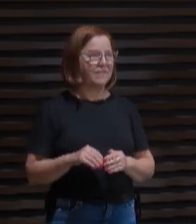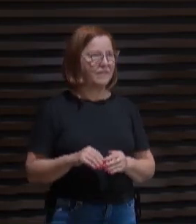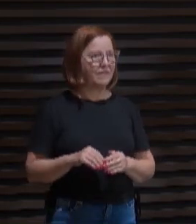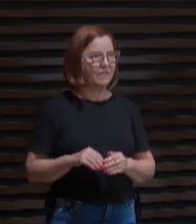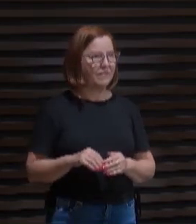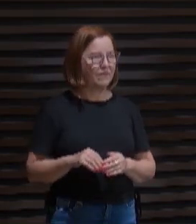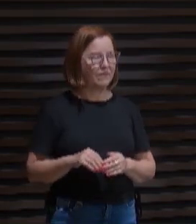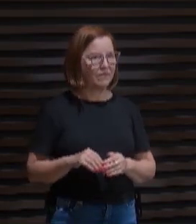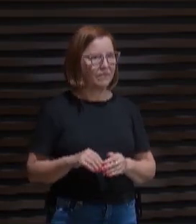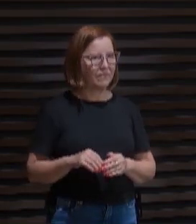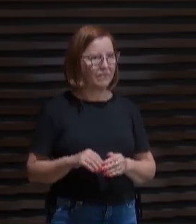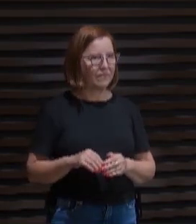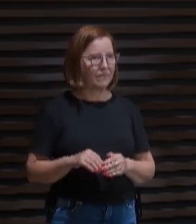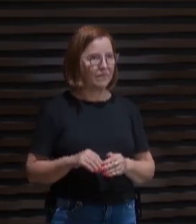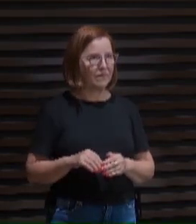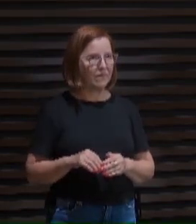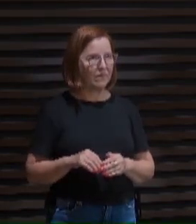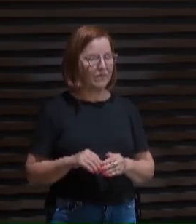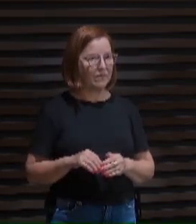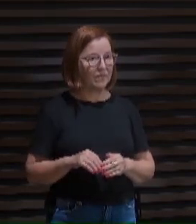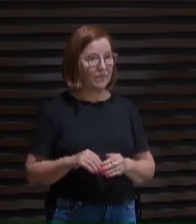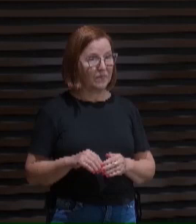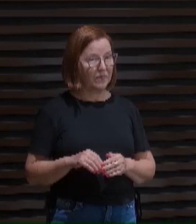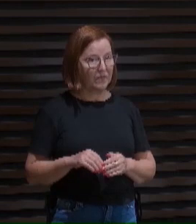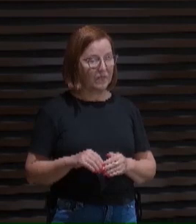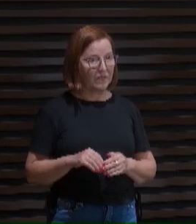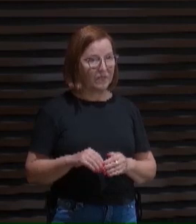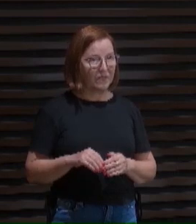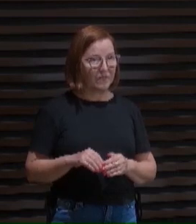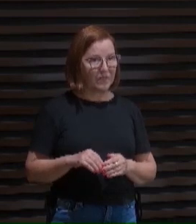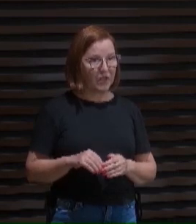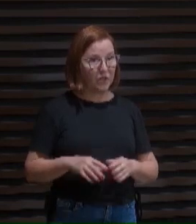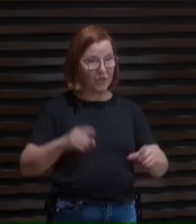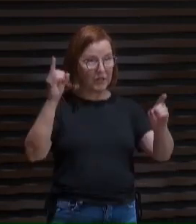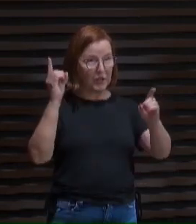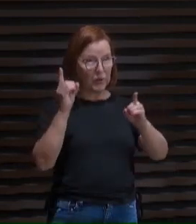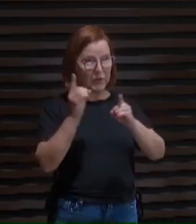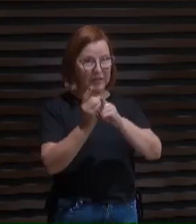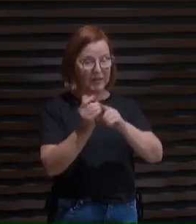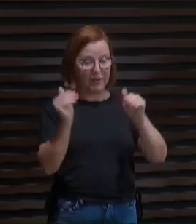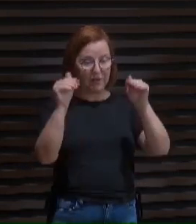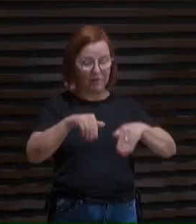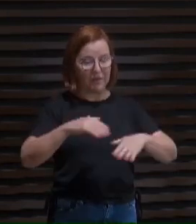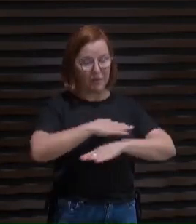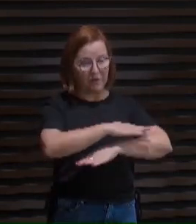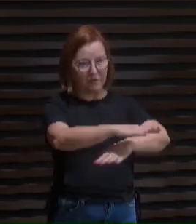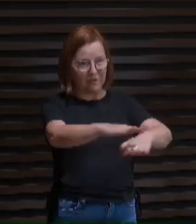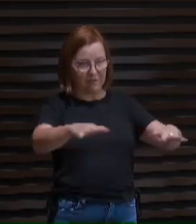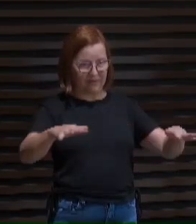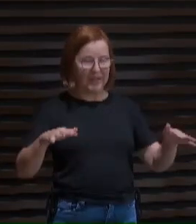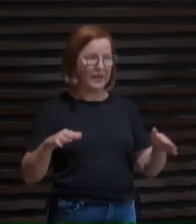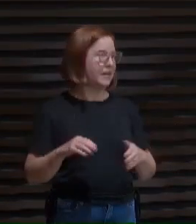Eis que sobem pela ladeira de Ziz. Encontrá-lo-eis no fim do vale, defronte ao deserto de Jeruel. Eu falo que Deus